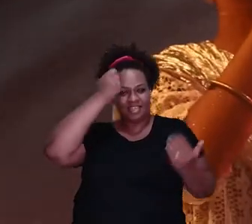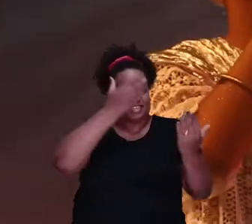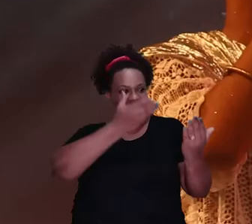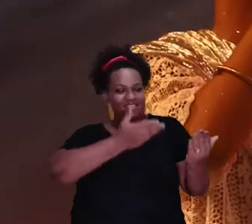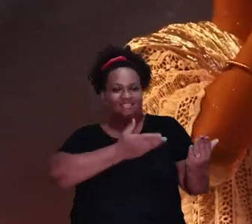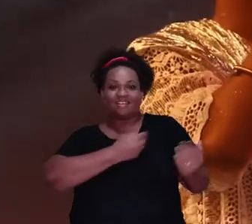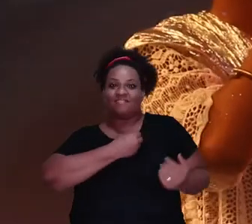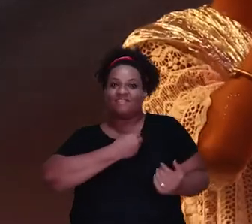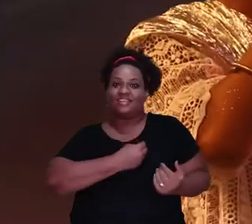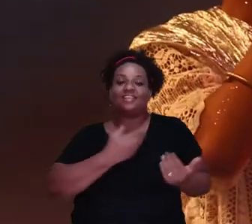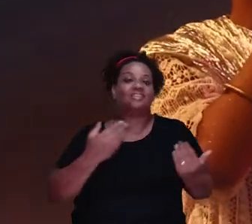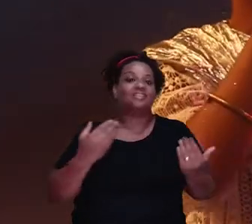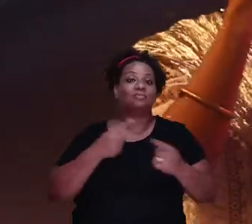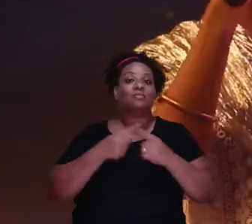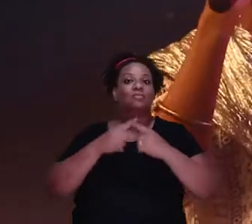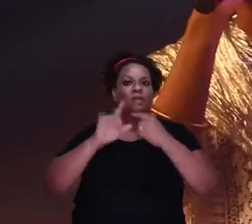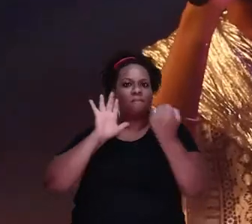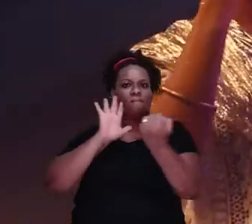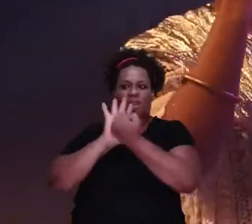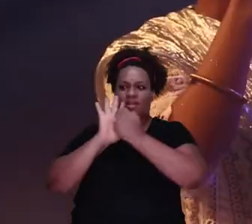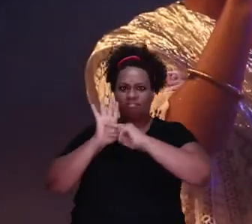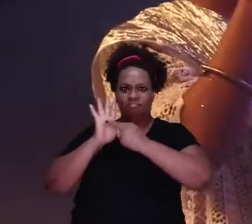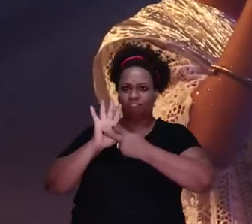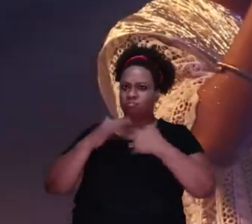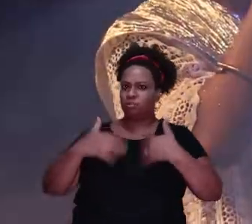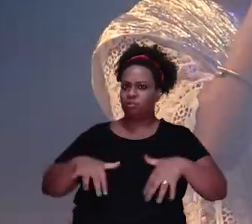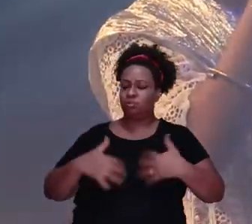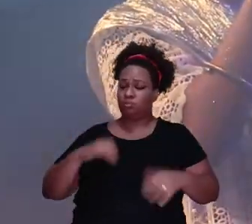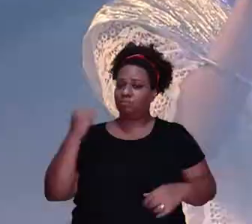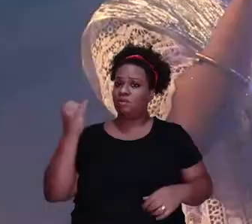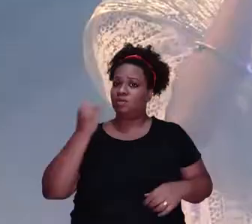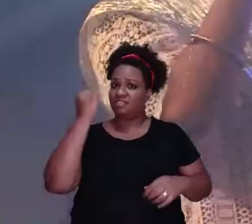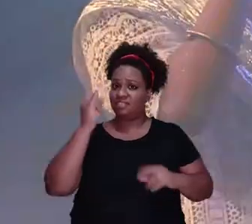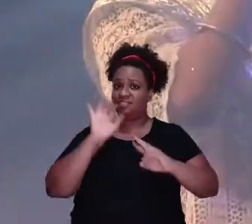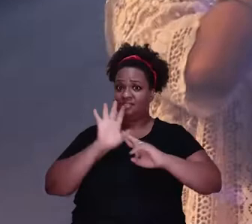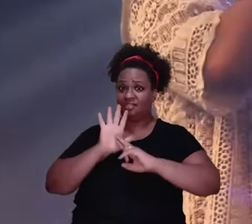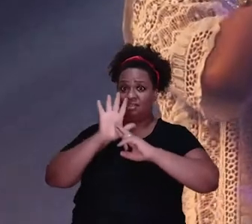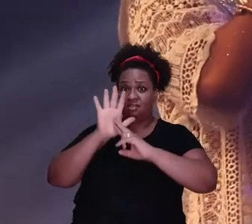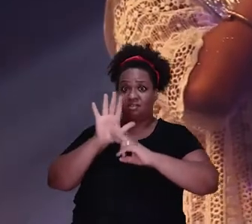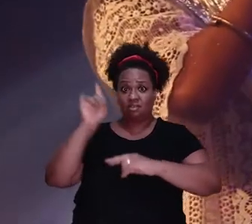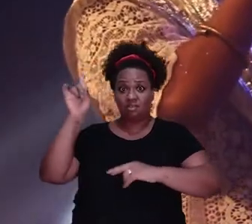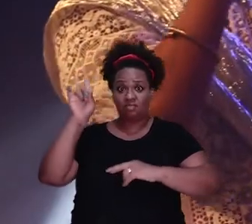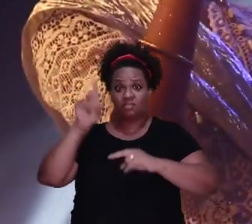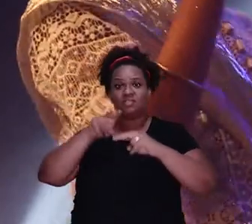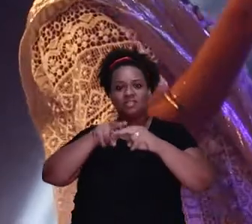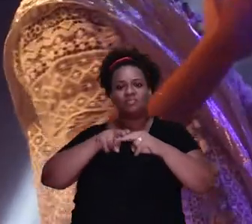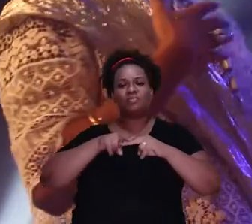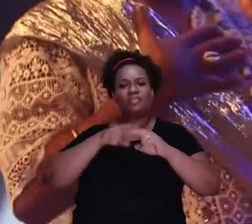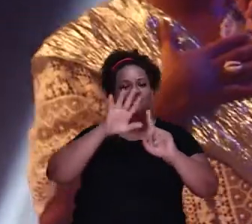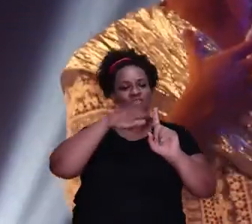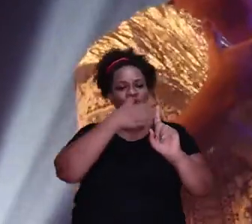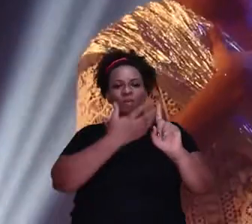pretas nossas mães pretas em vida porque é simbólico representativo e a senhora é os